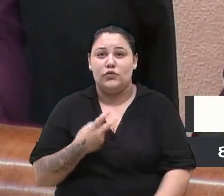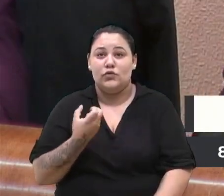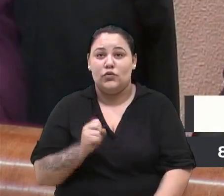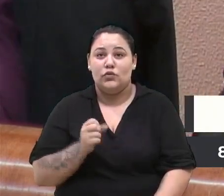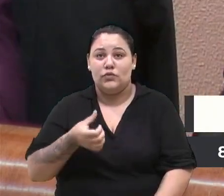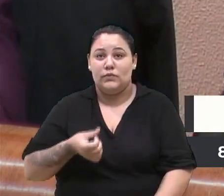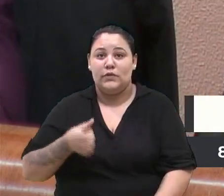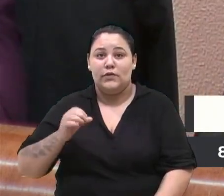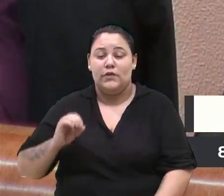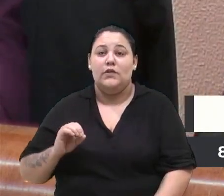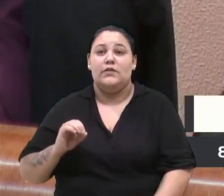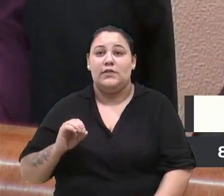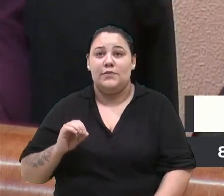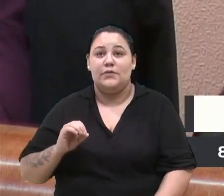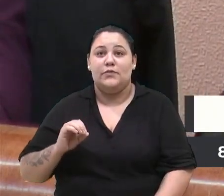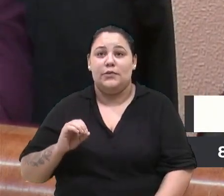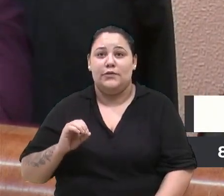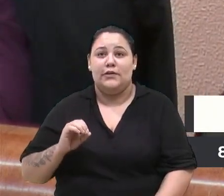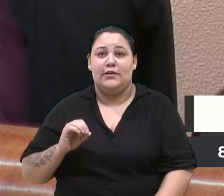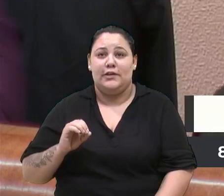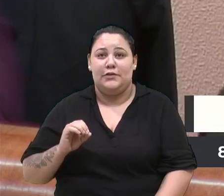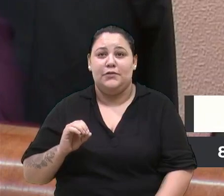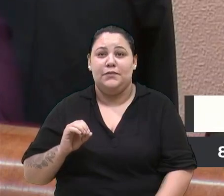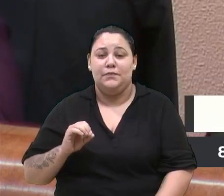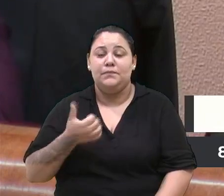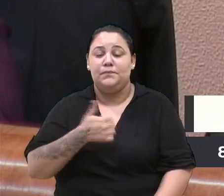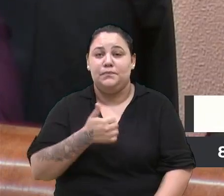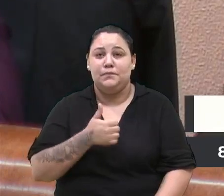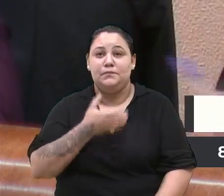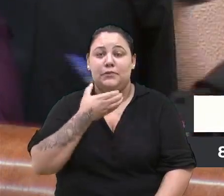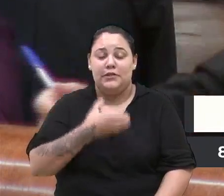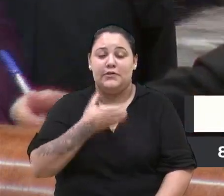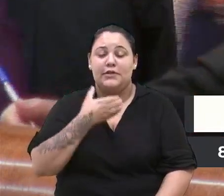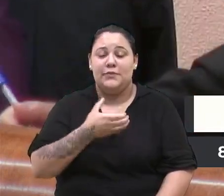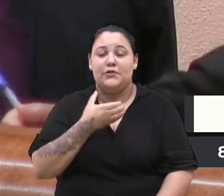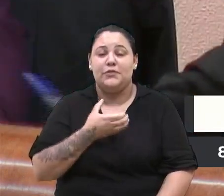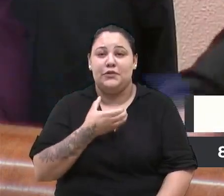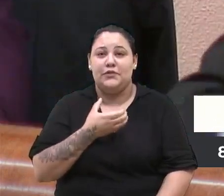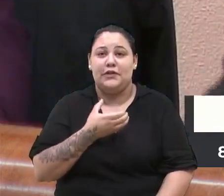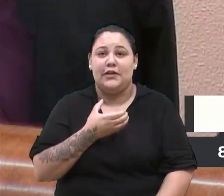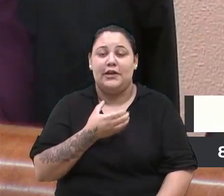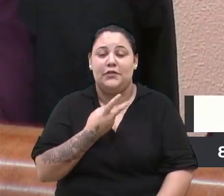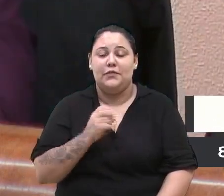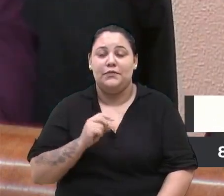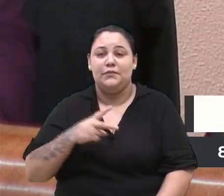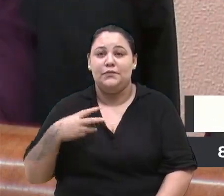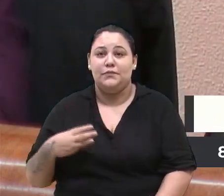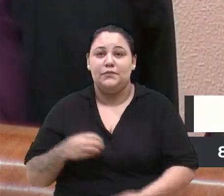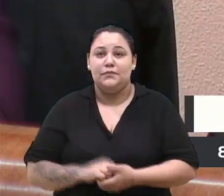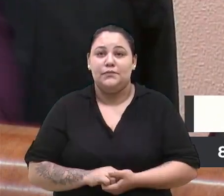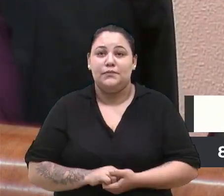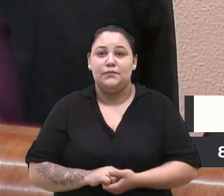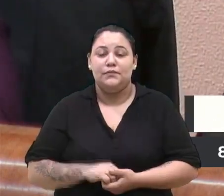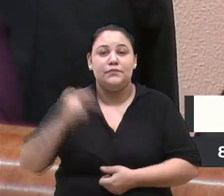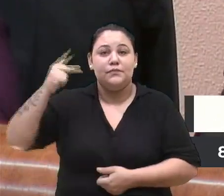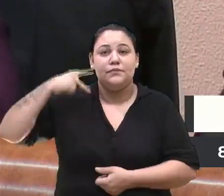22860, de 11 de dezembro de 2023. Relator, vereador Gilfredo de